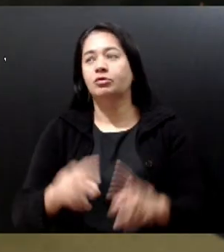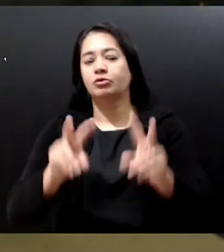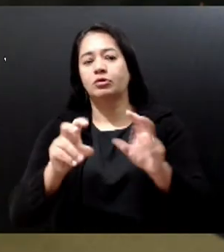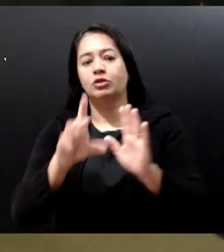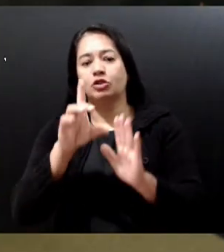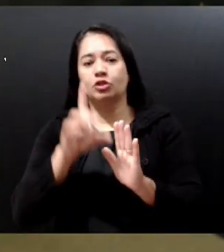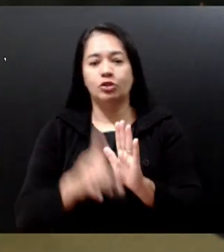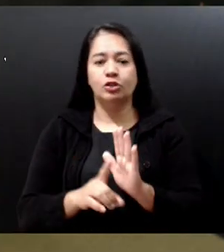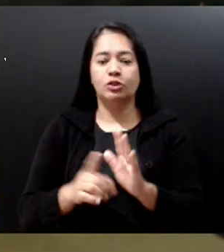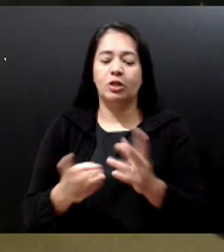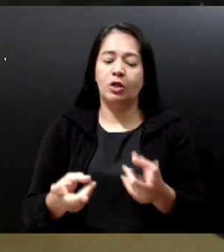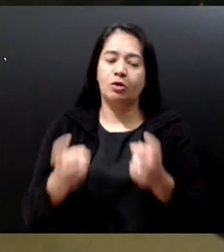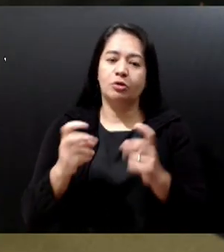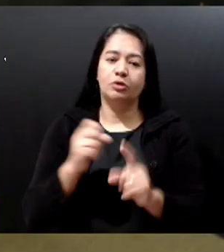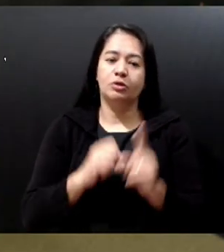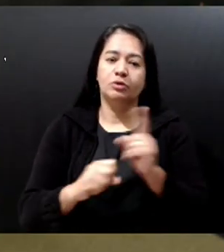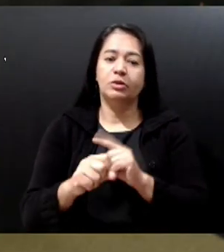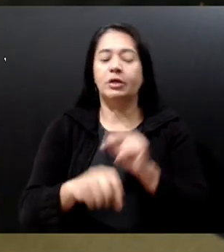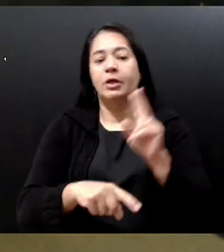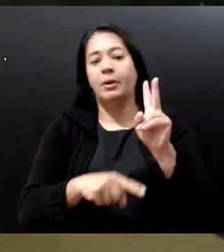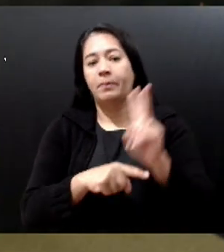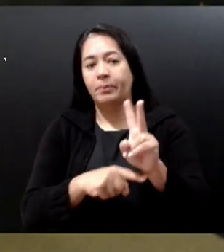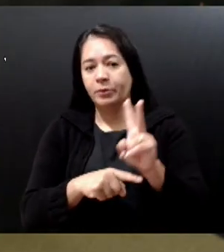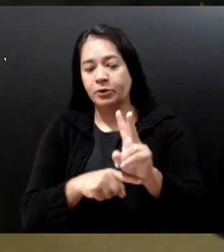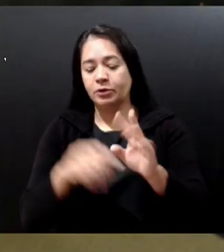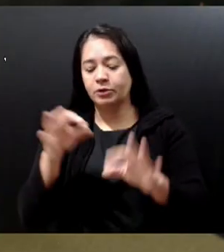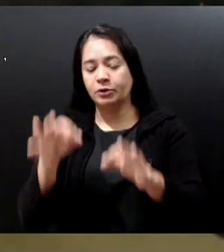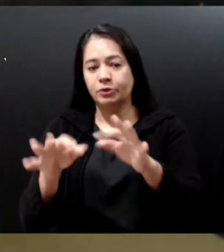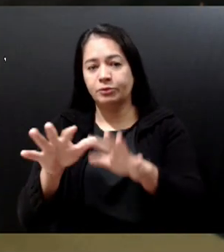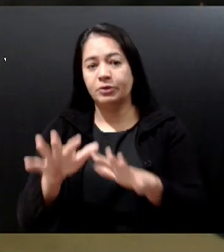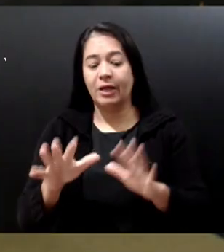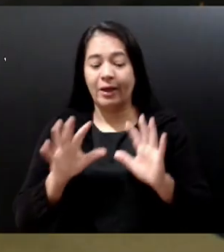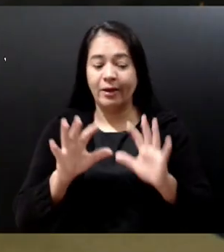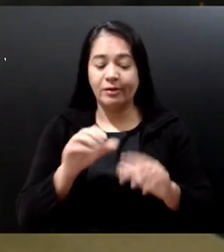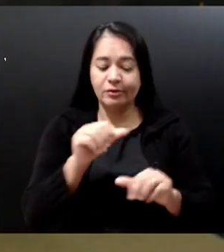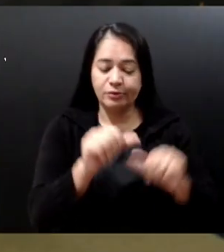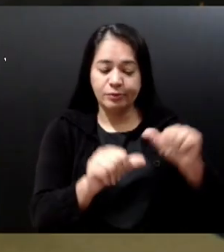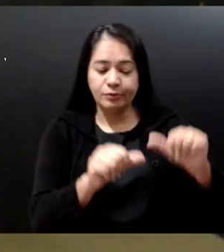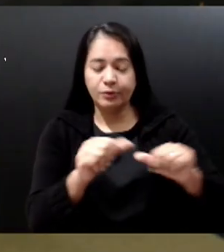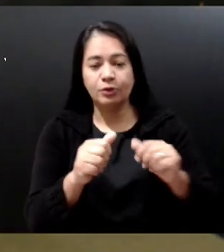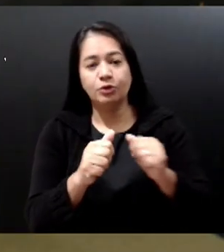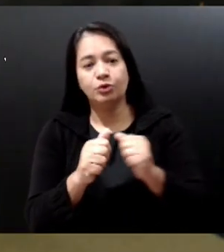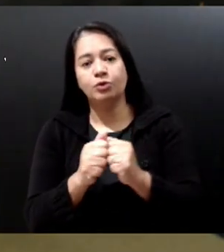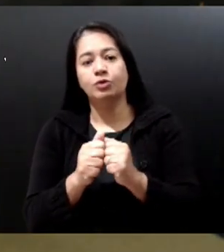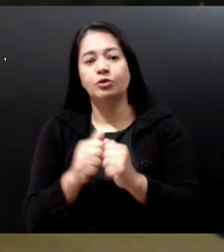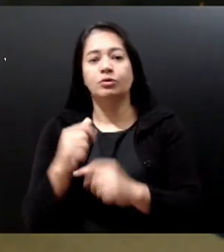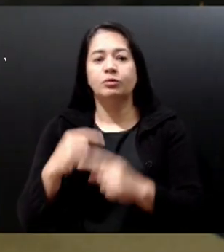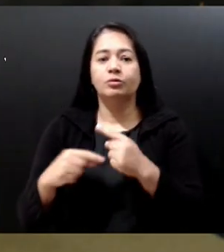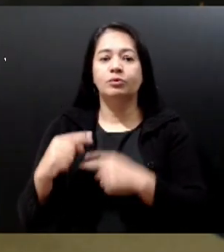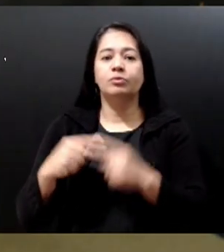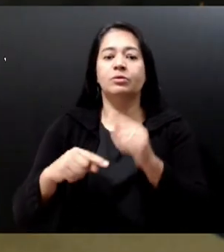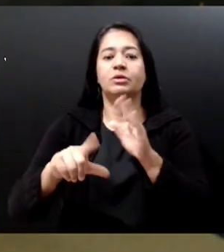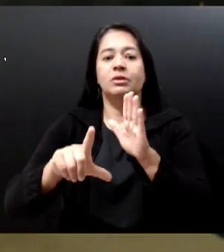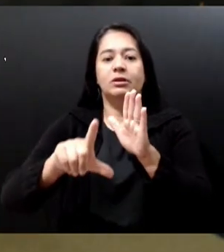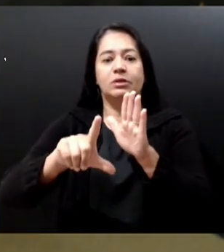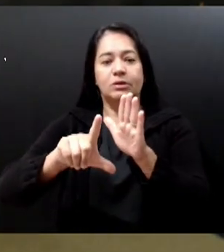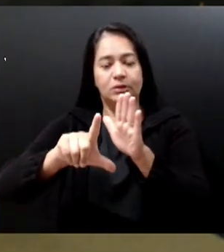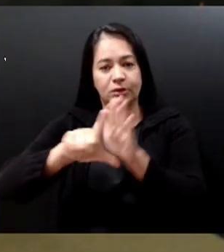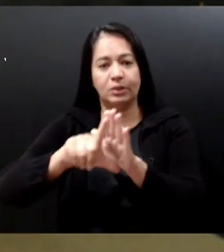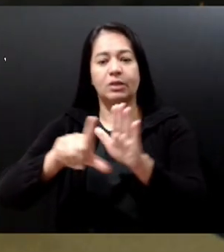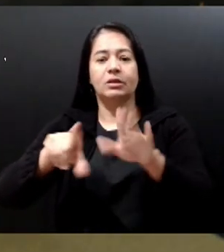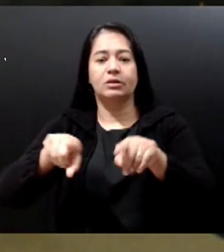e proteção jurídica. Essas transformações, elas caminham lado a lado com avanços na legislação e também mudanças